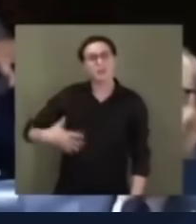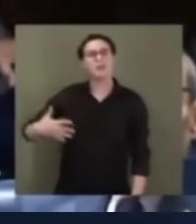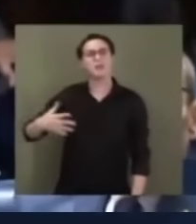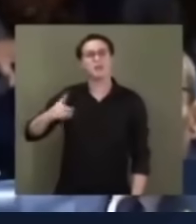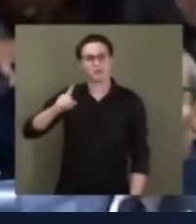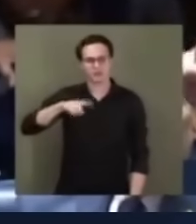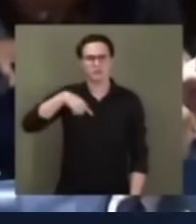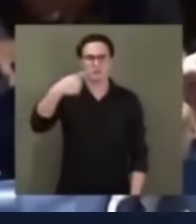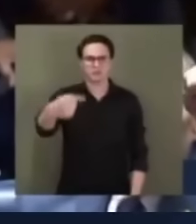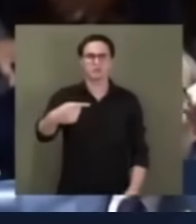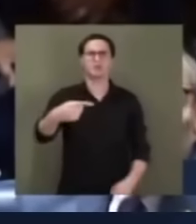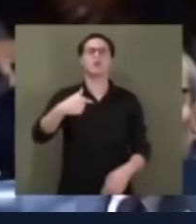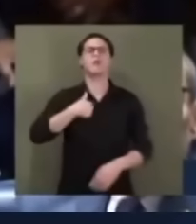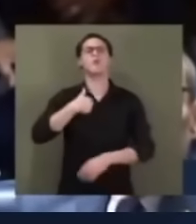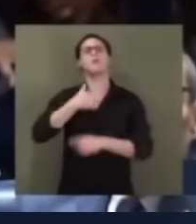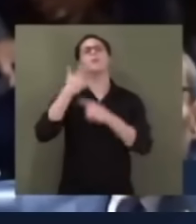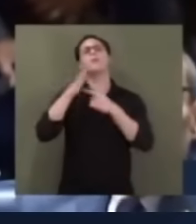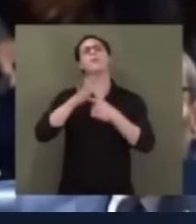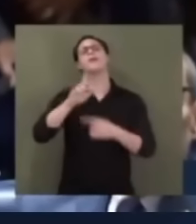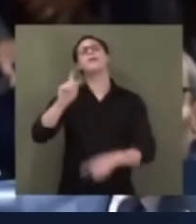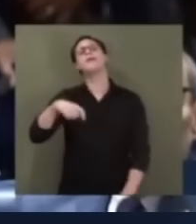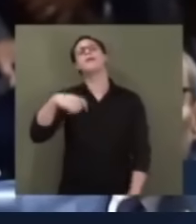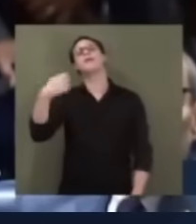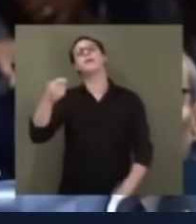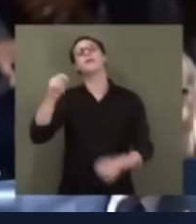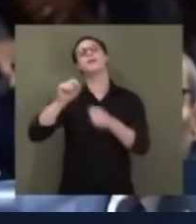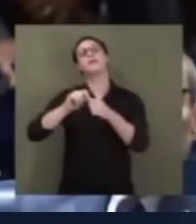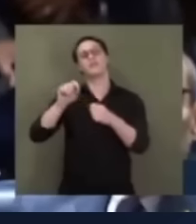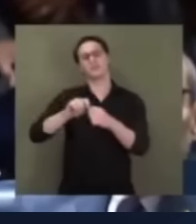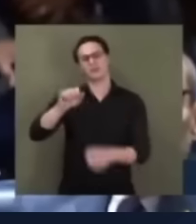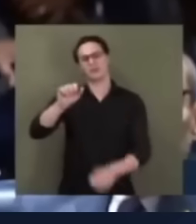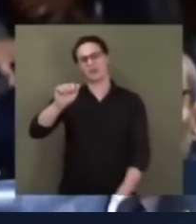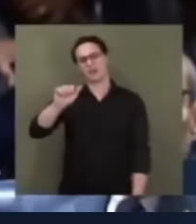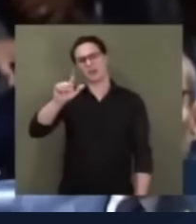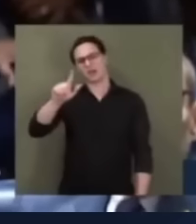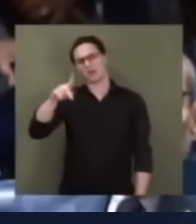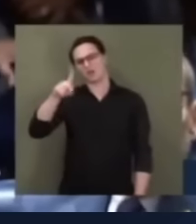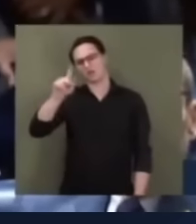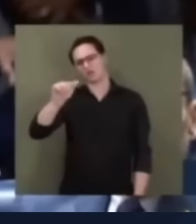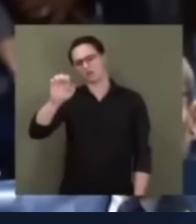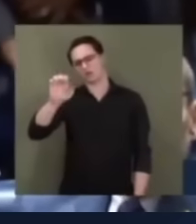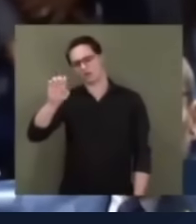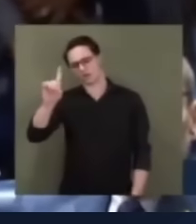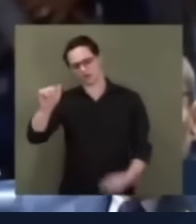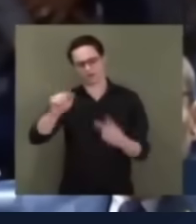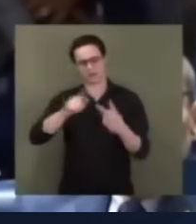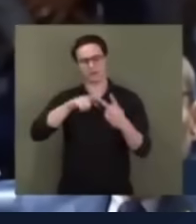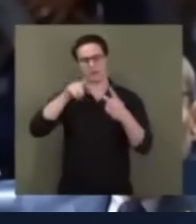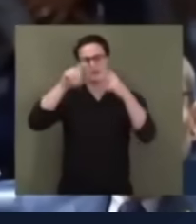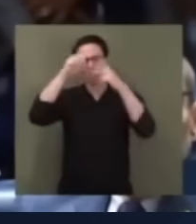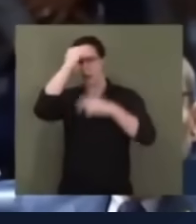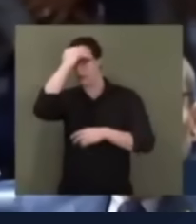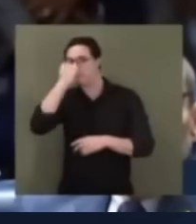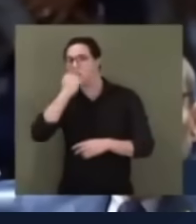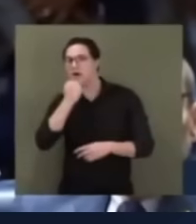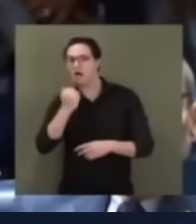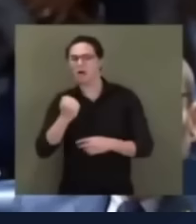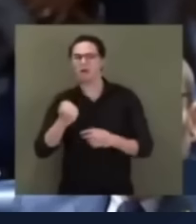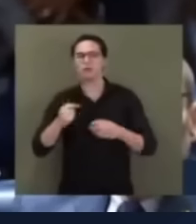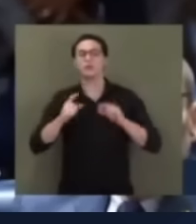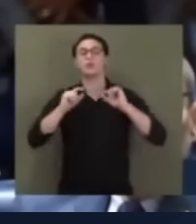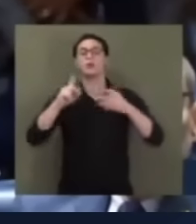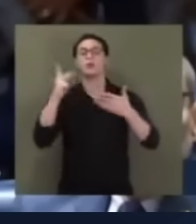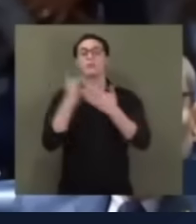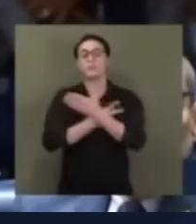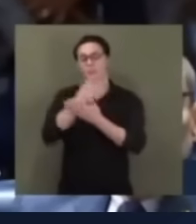lhe vou lhe colocar quem é que fez alcaida quem é que fez o rams para tá acontecendo o que tá acontecendo hoje quem está por